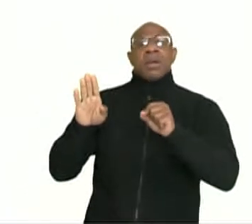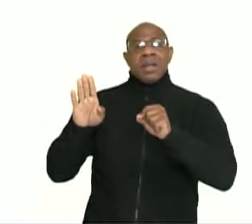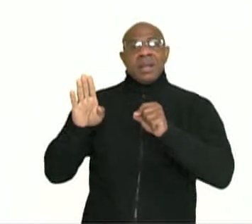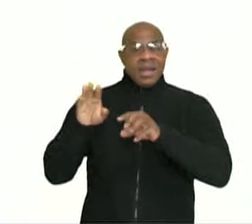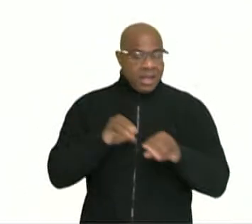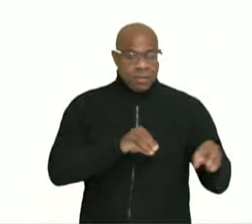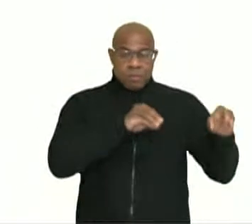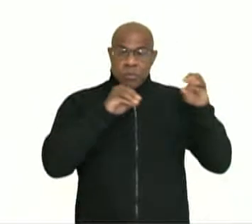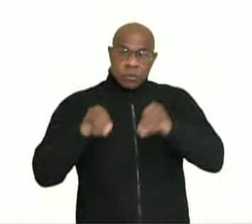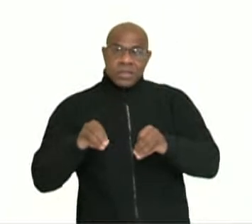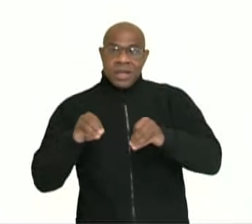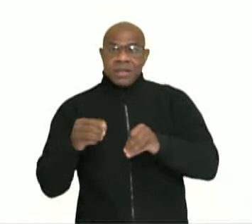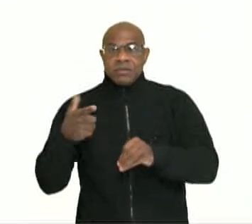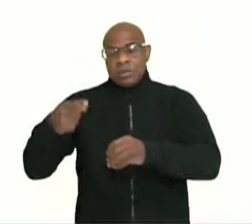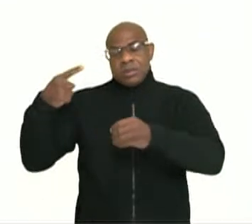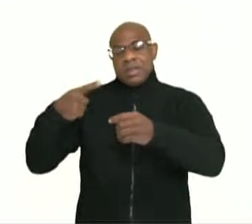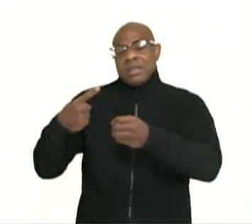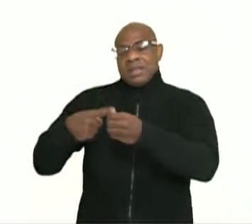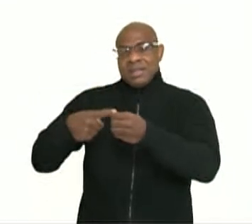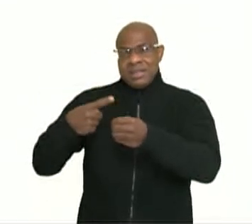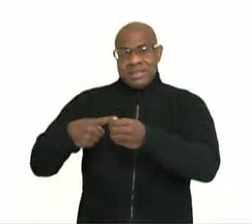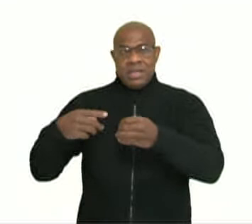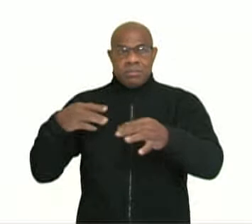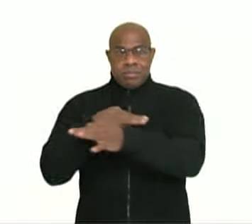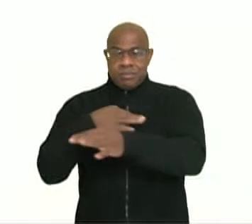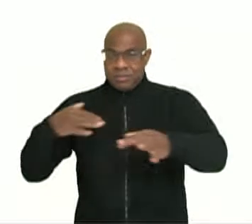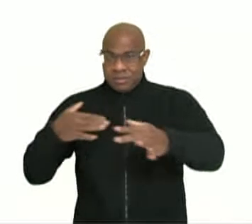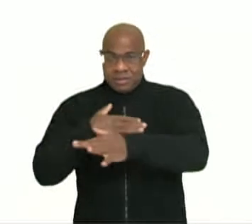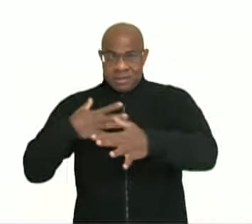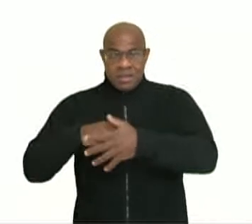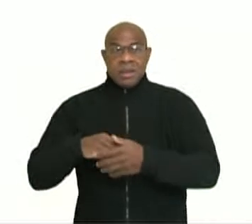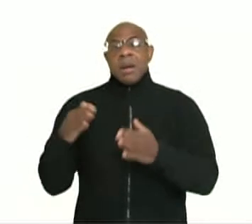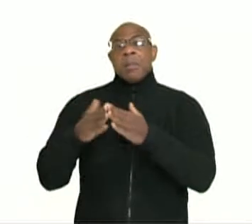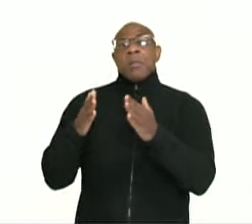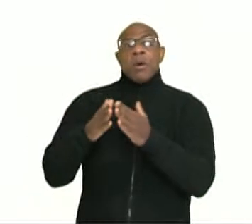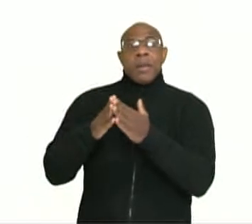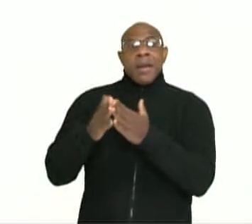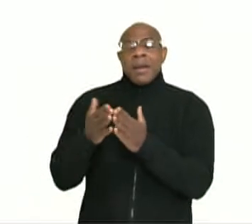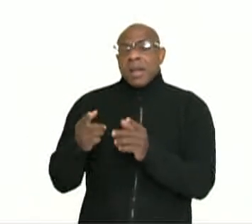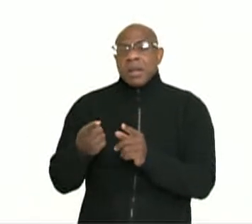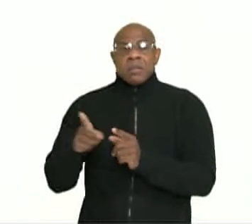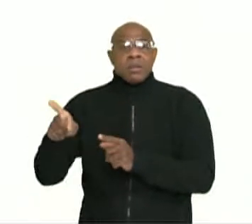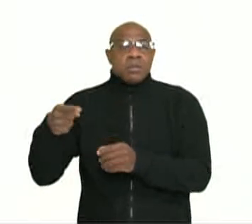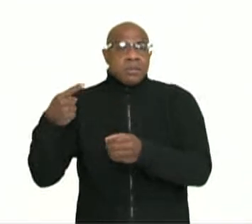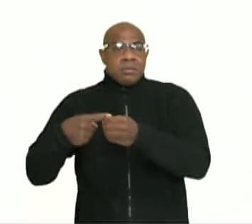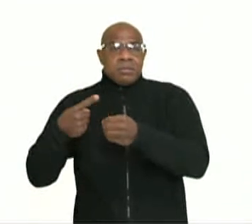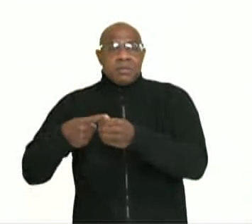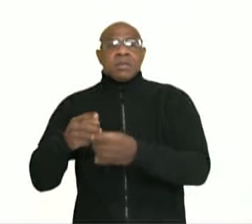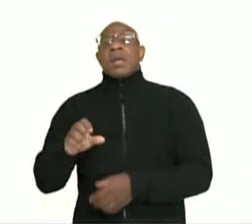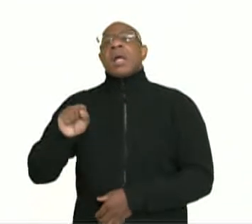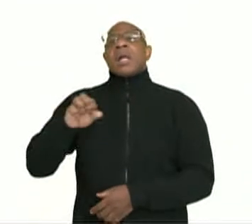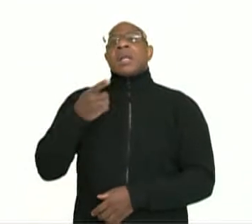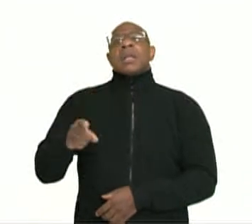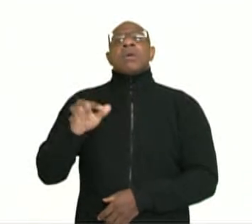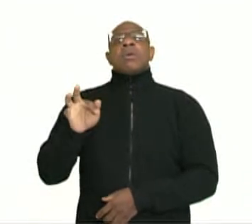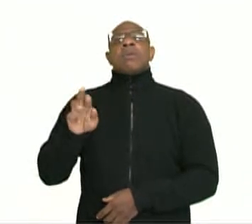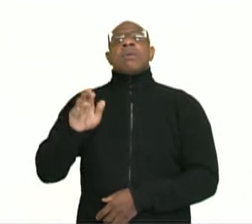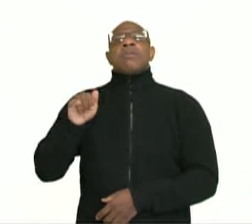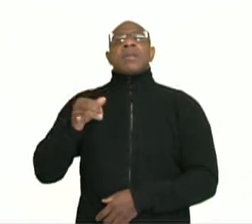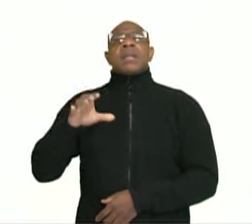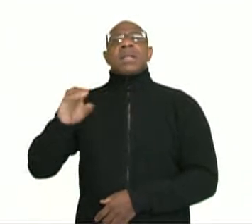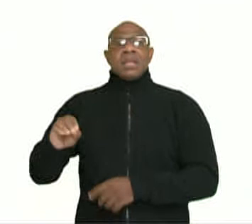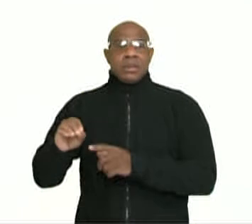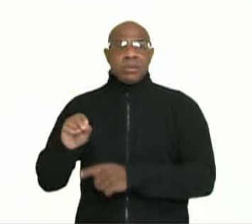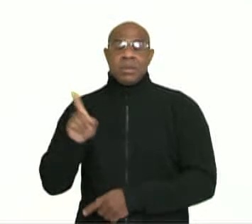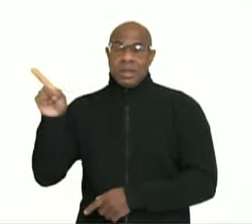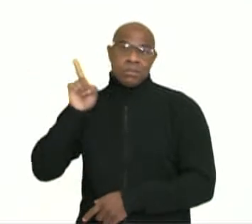cidade natal, no estado de Minnesota, nos Estados Unidos, para morar na longínqua cidade de São Francisco. Então, a história